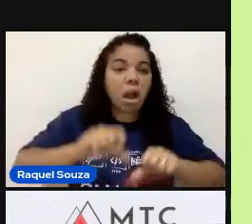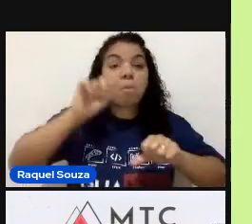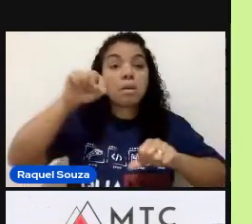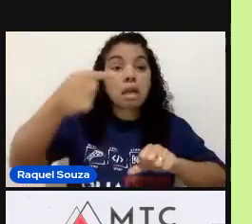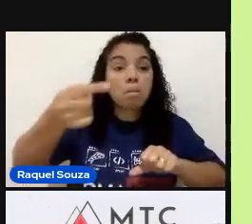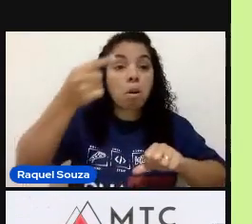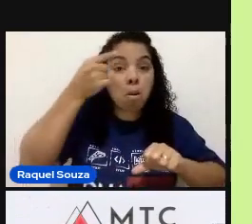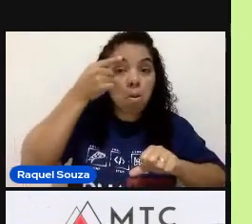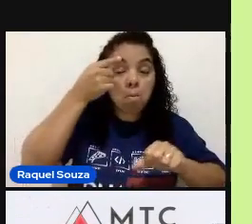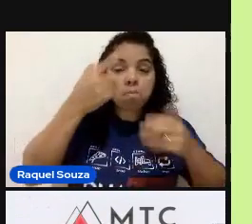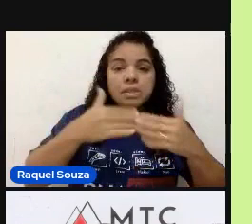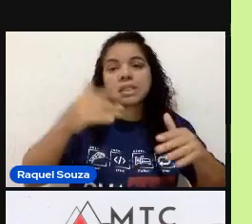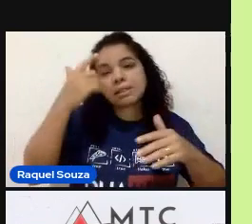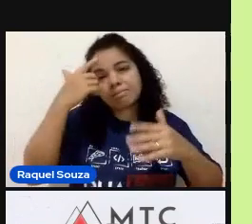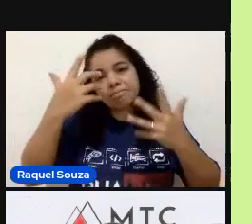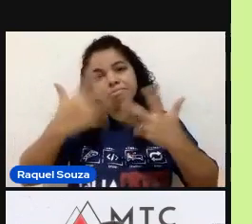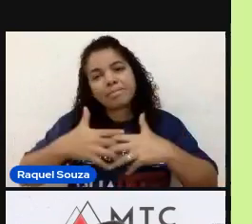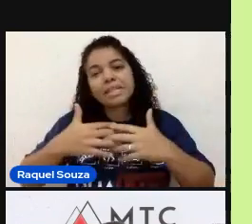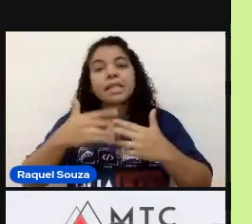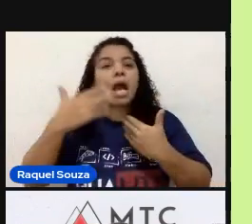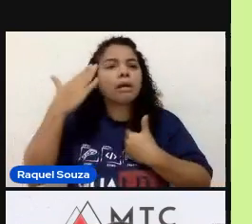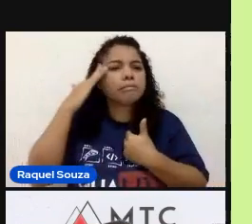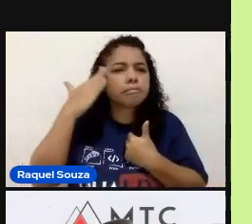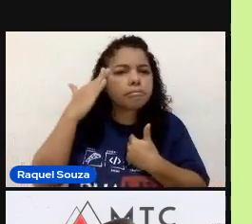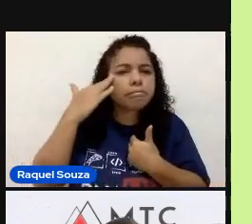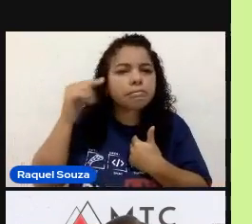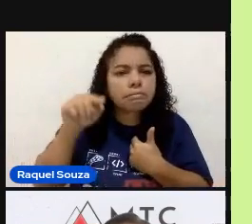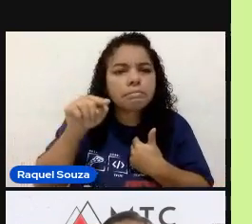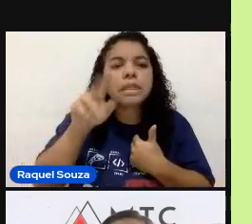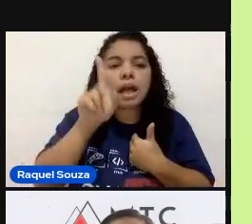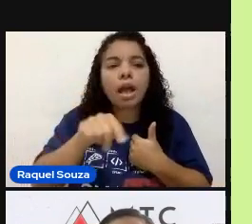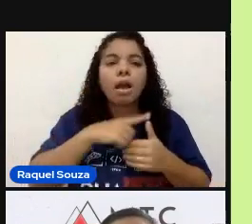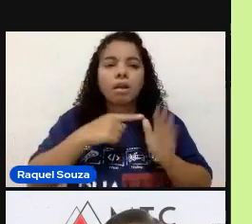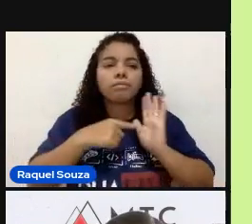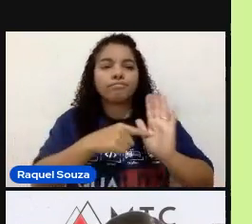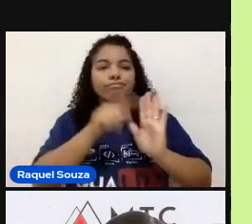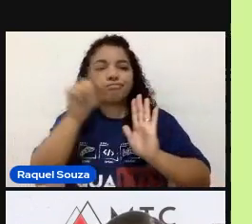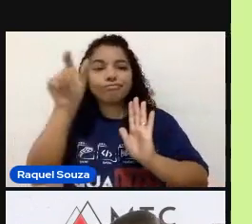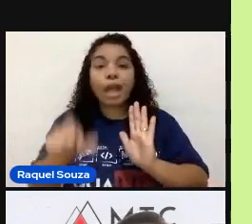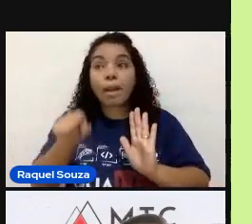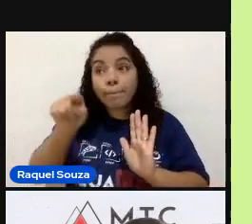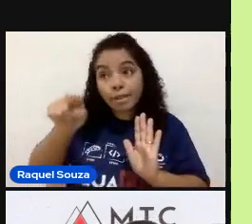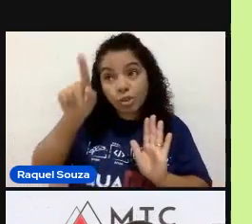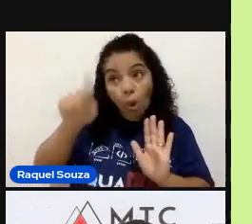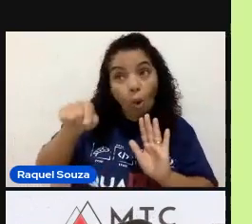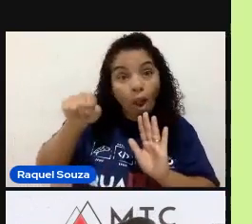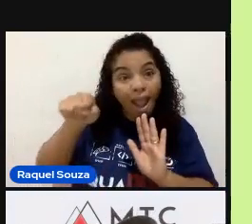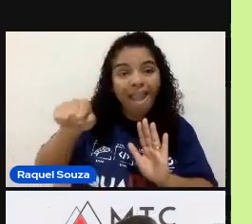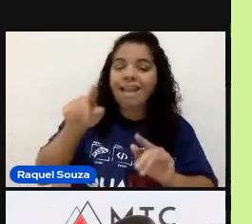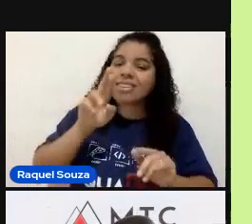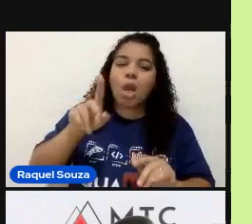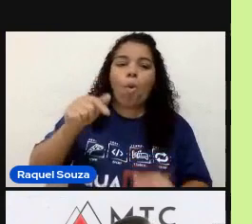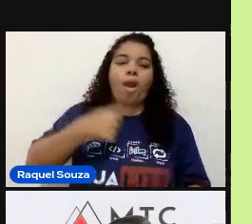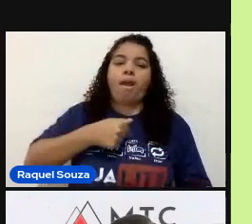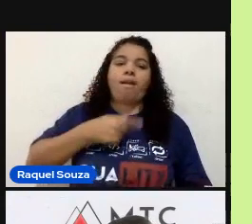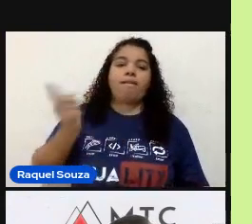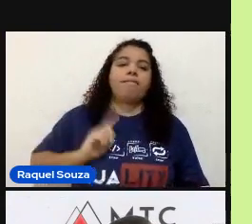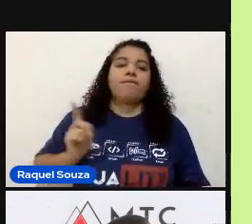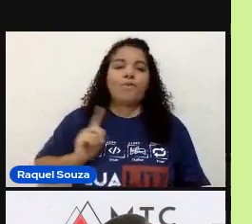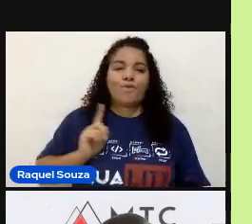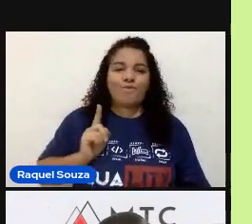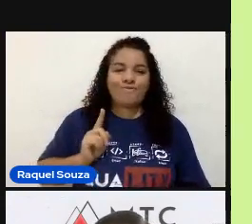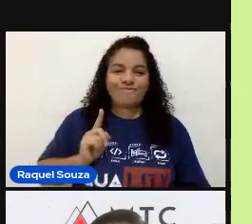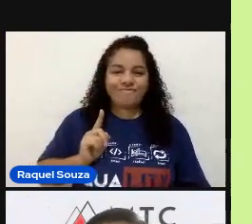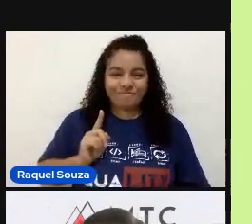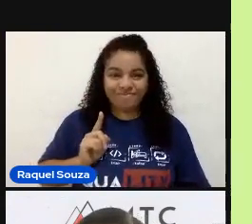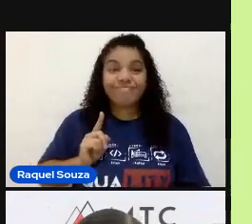entender que aquilo ali reflete o que a pessoa é. e não o que eu sou. Com muita